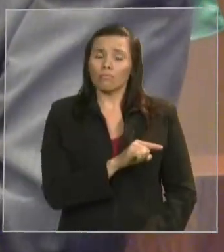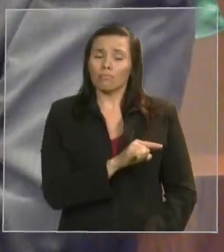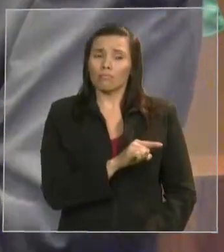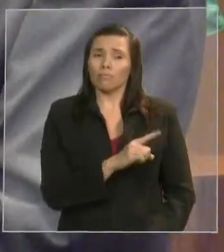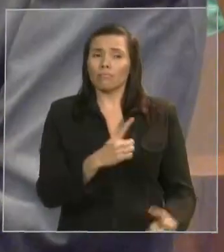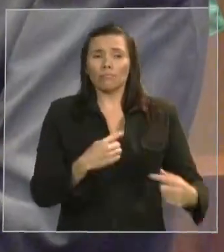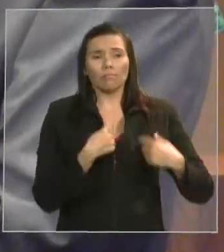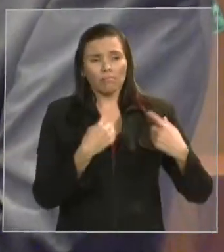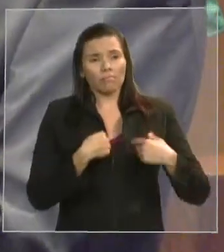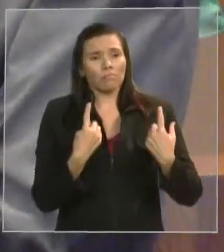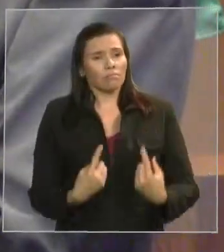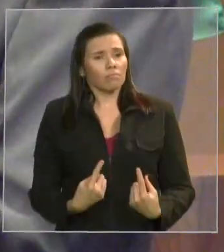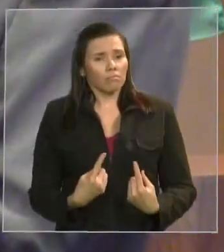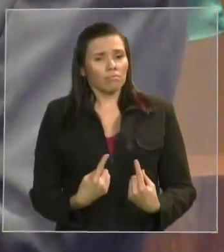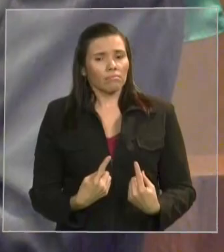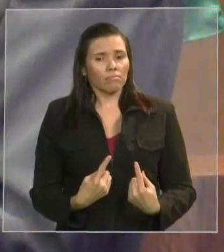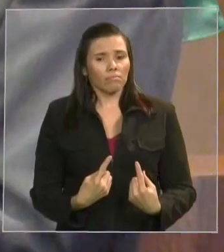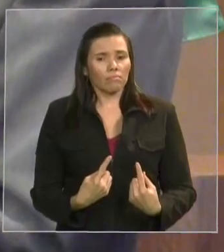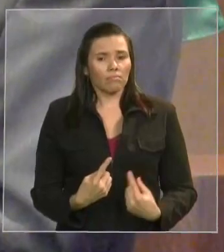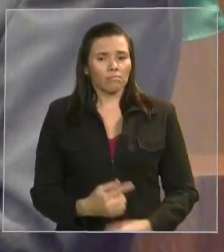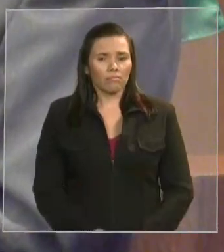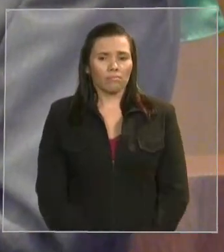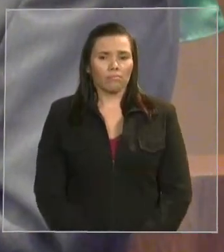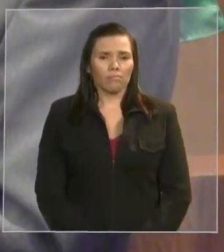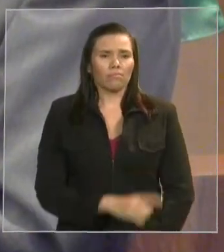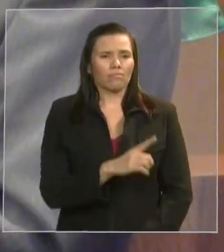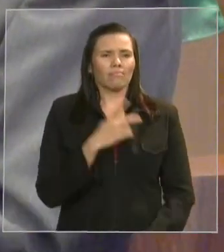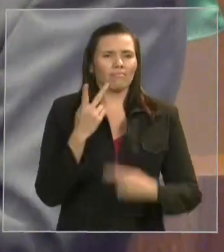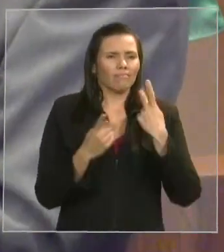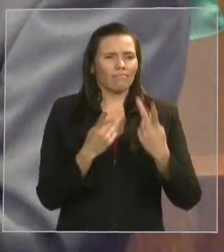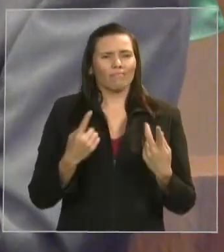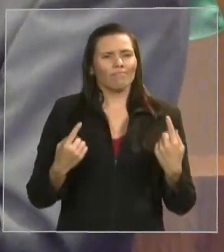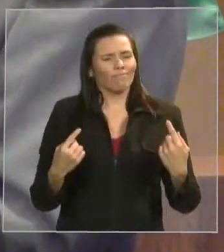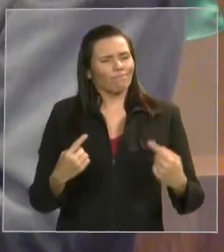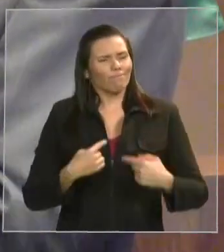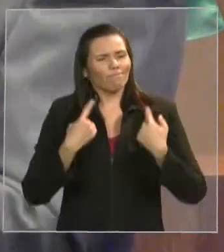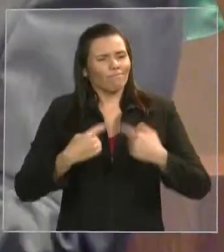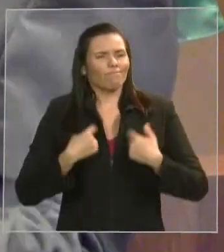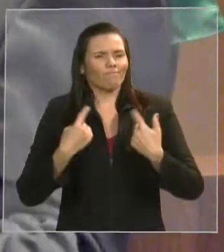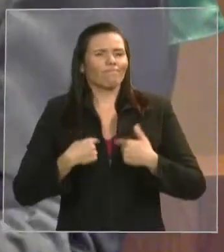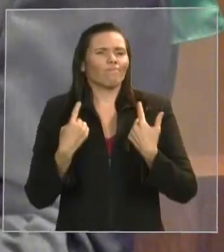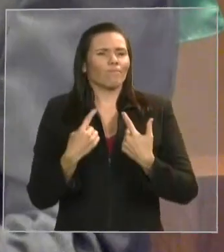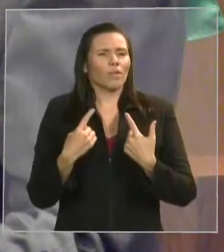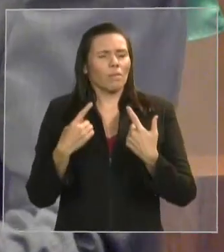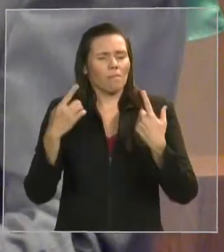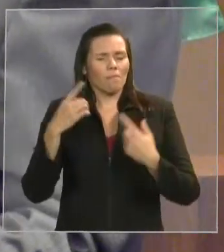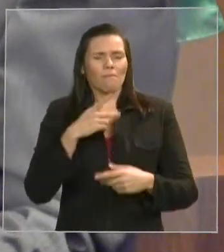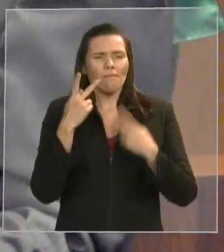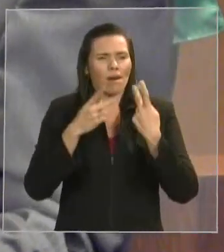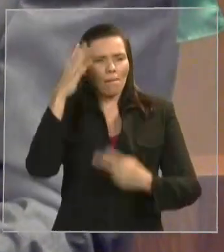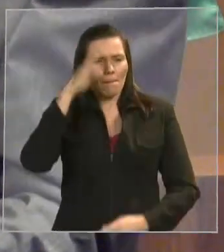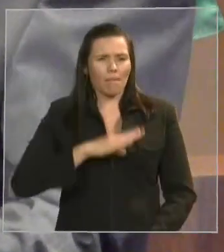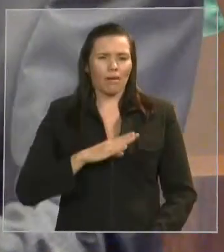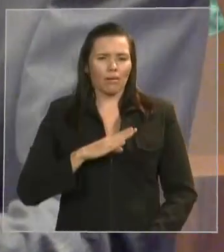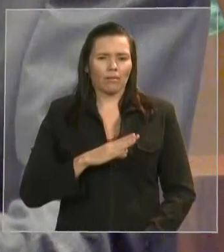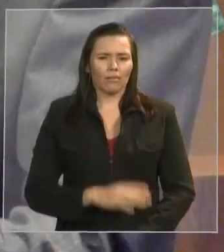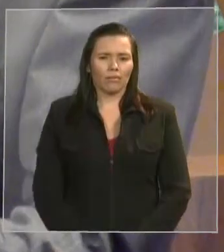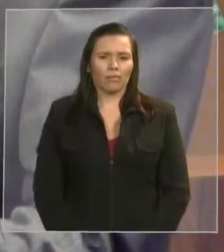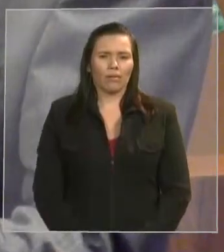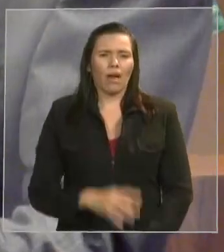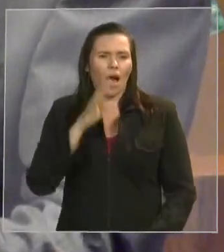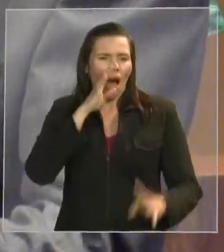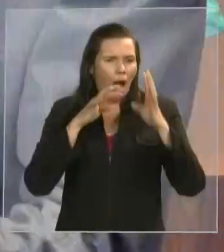crime eleitoral. Ele não pode estar influenciando A, B ou C, votar em A, B ou C. Então, isso é